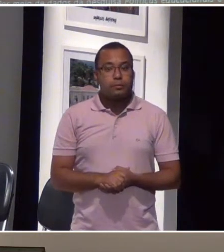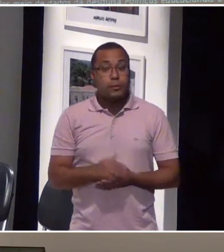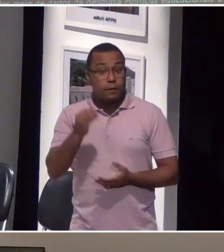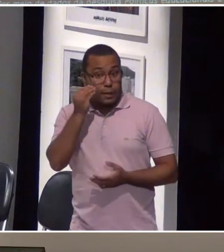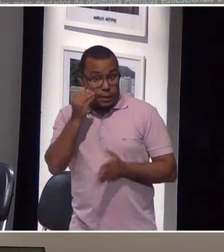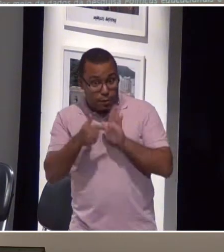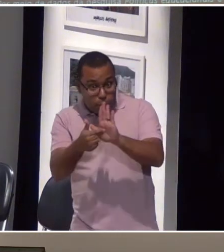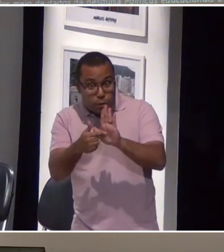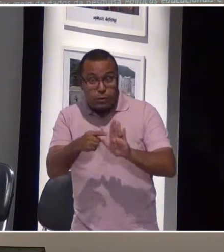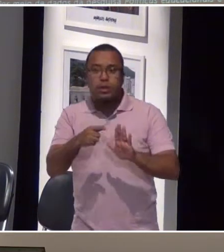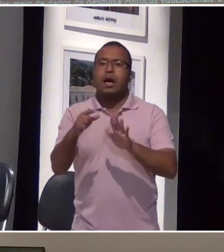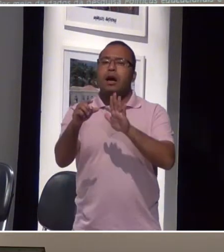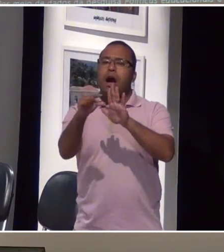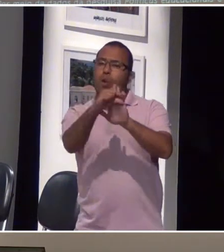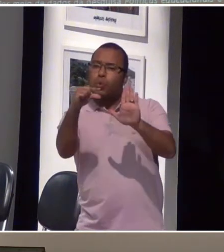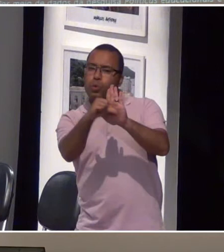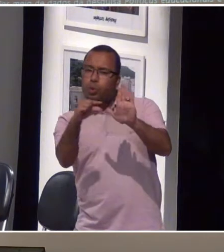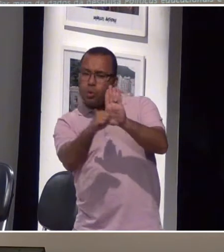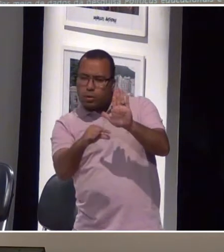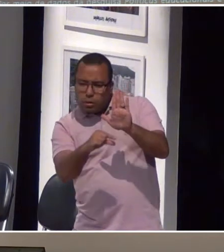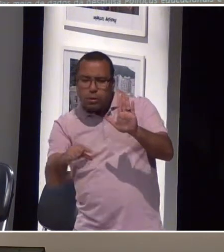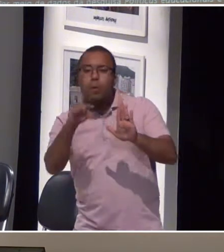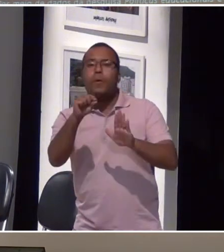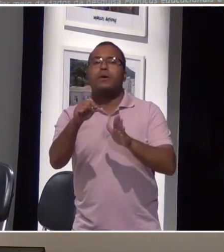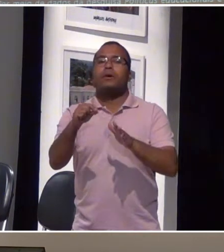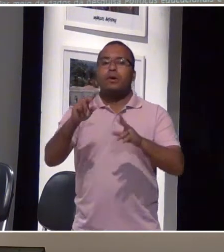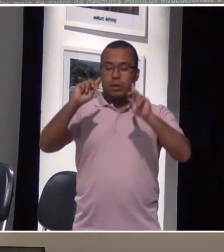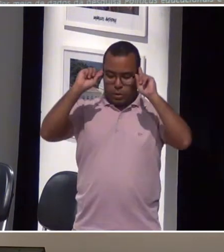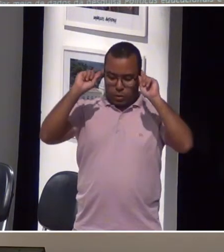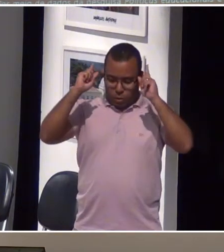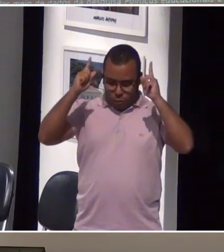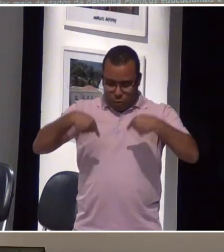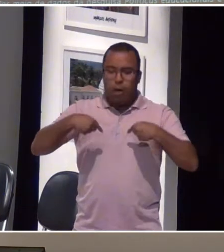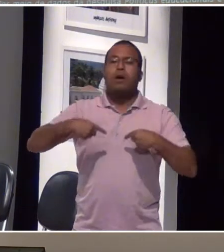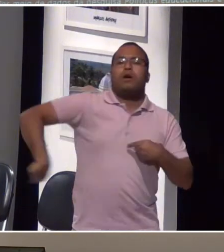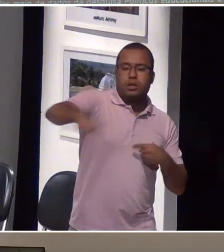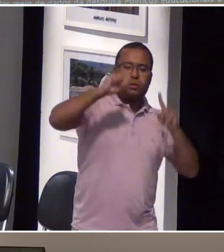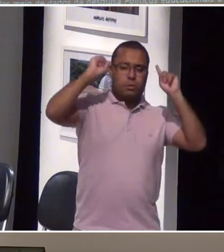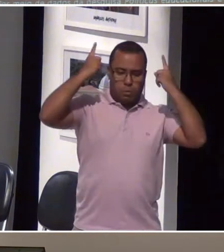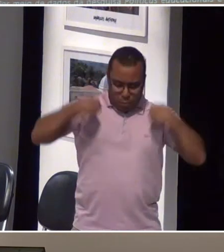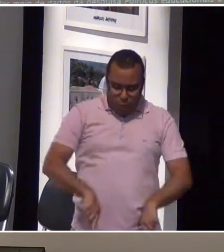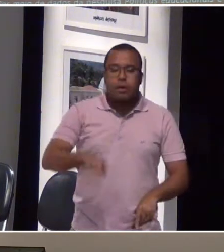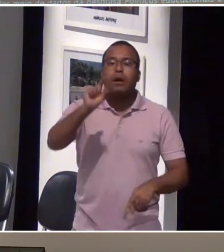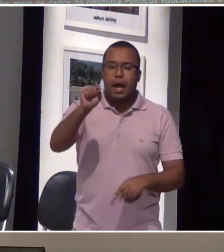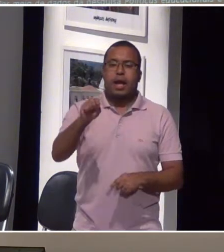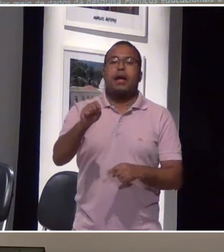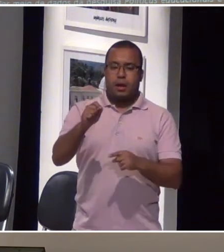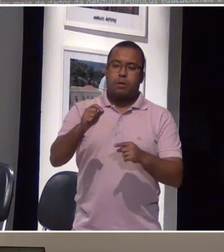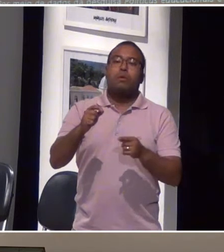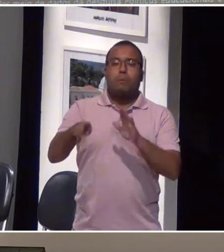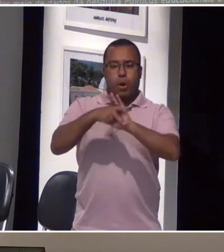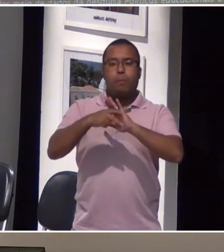Eu vou tentar mostrar para vocês assim, alguns autores que falam que a própria condição humana, nós, enquanto seres humanos, nos tornamos objeto de